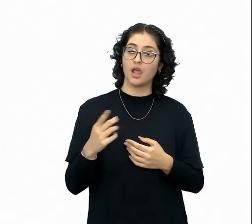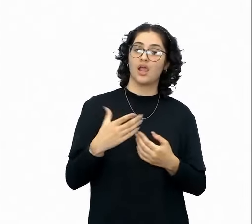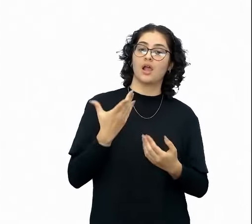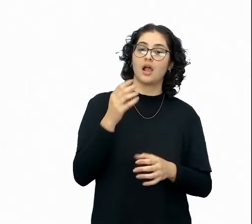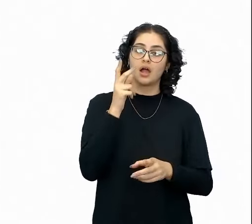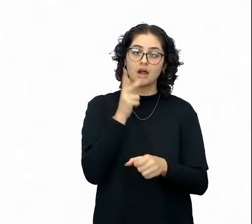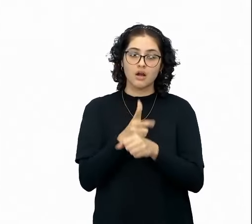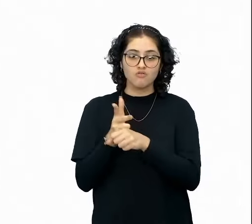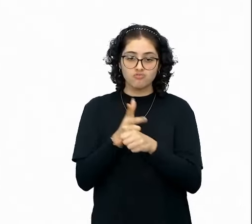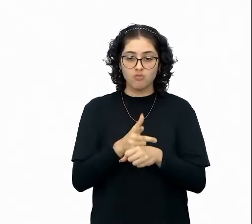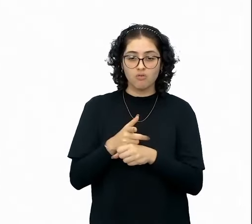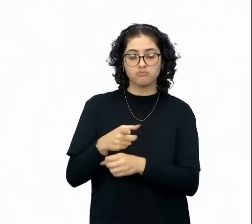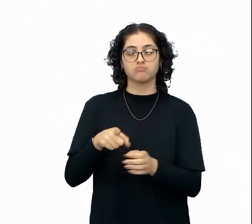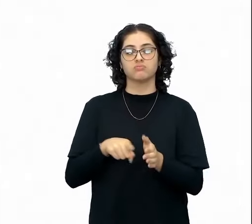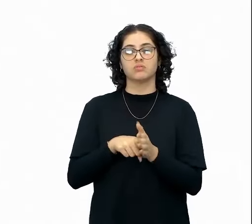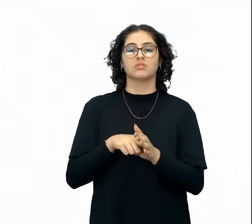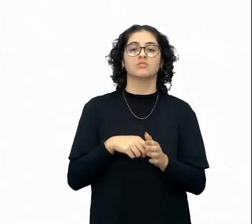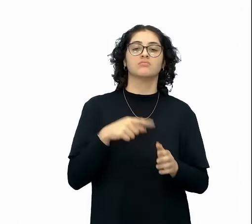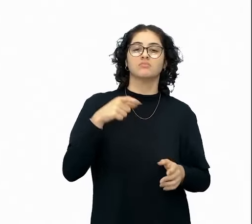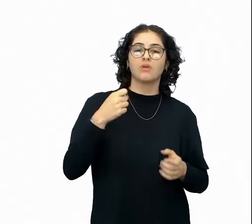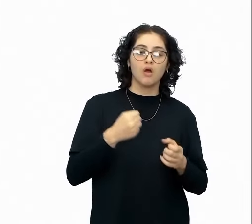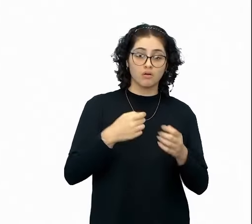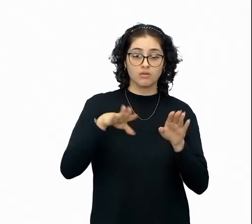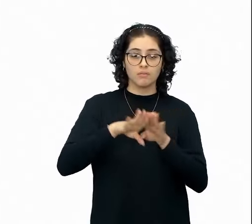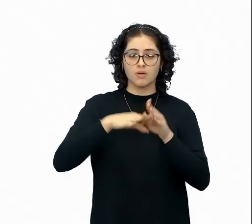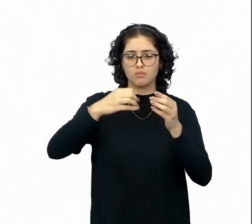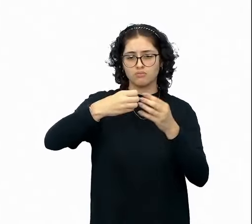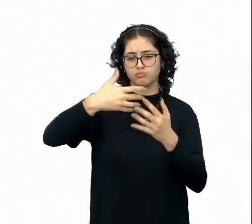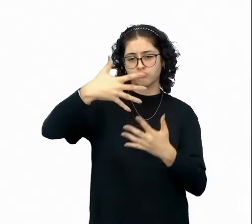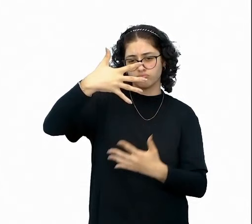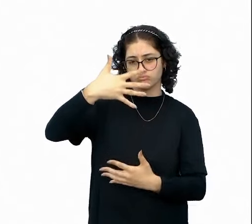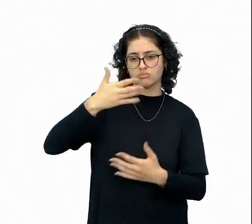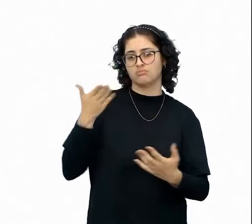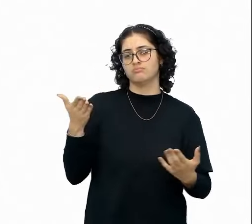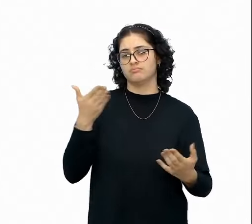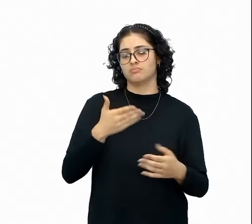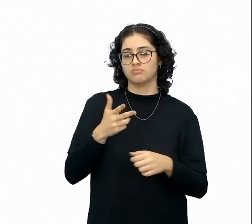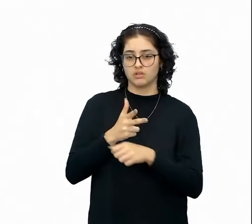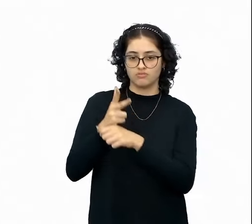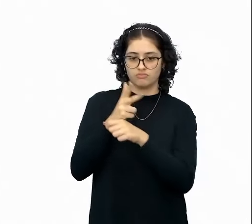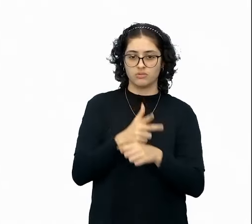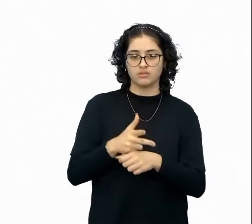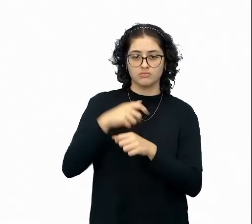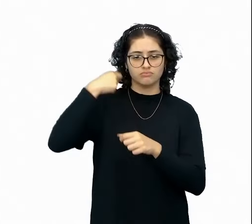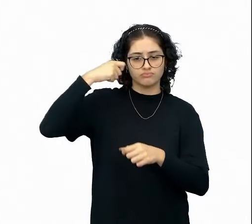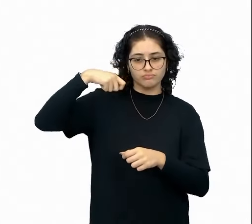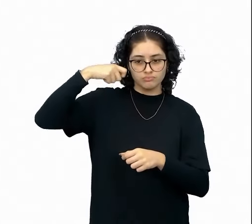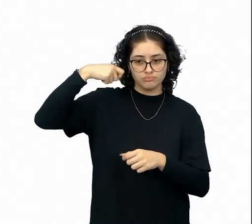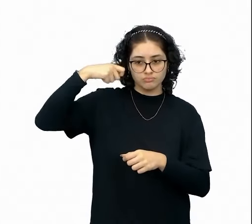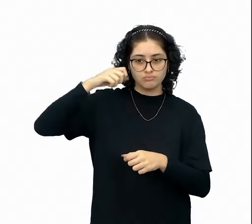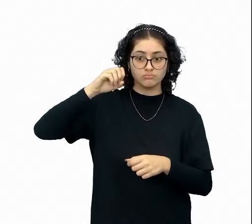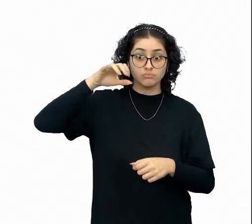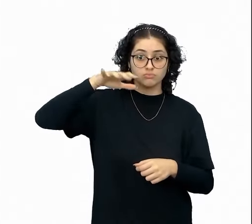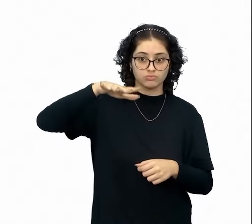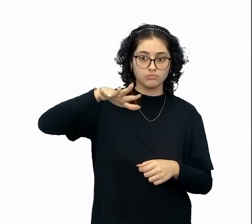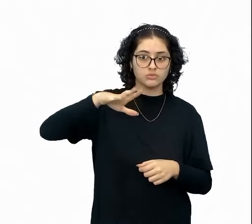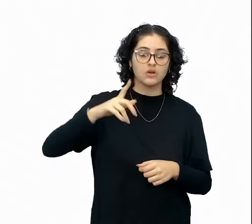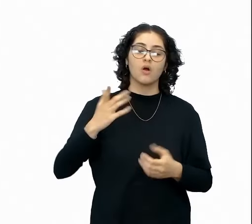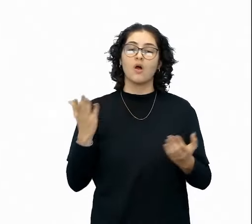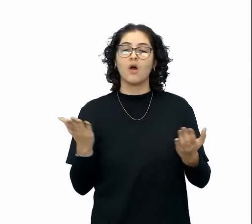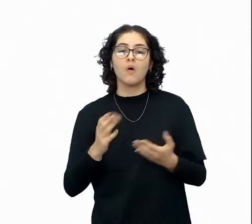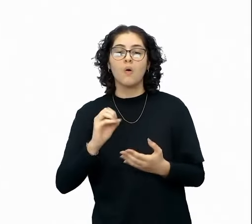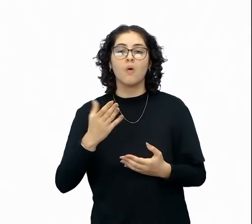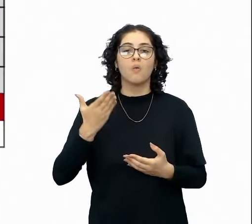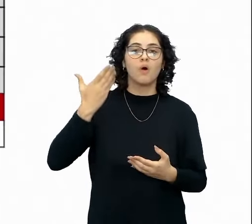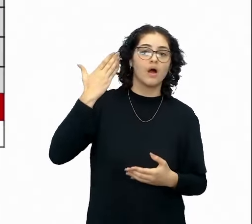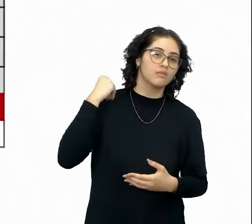vocês quiserem ouvir as demais gravações, e aí vocês podem assistir as gravações, ou a atual, ou